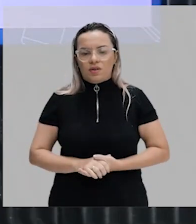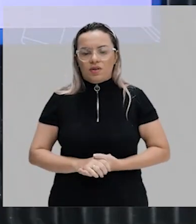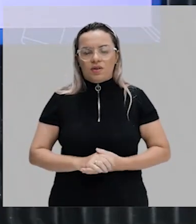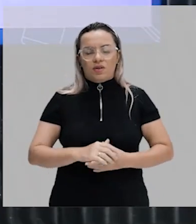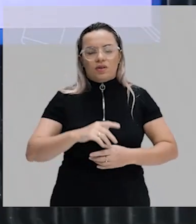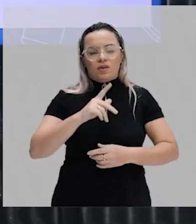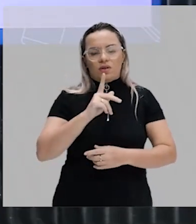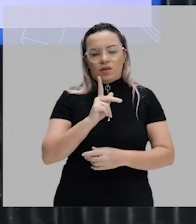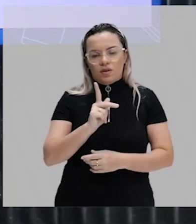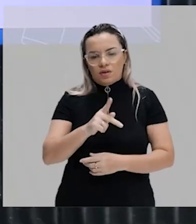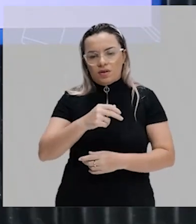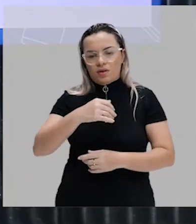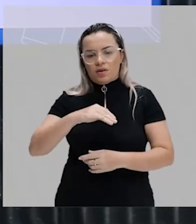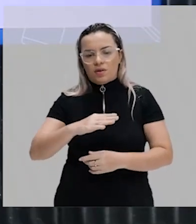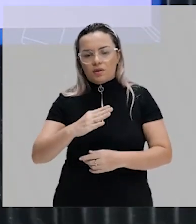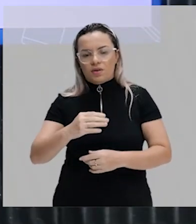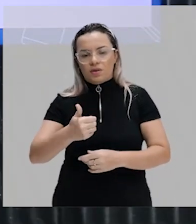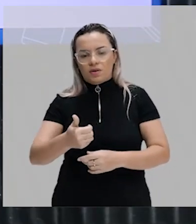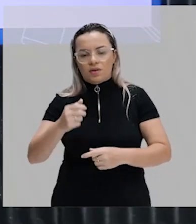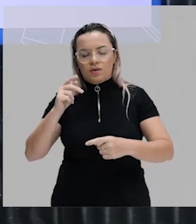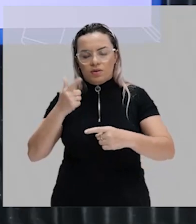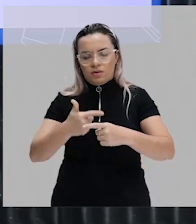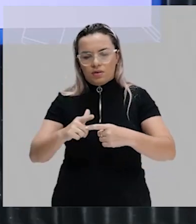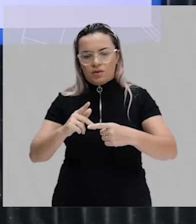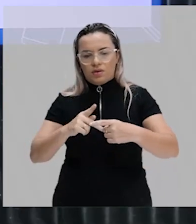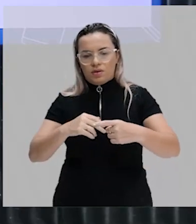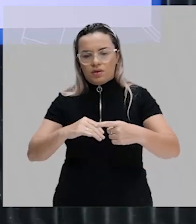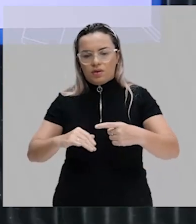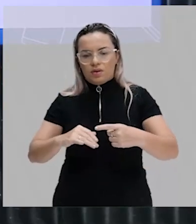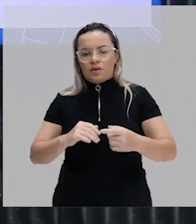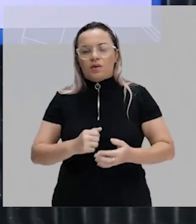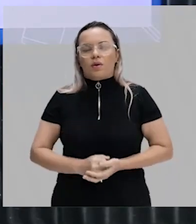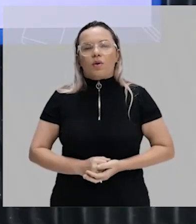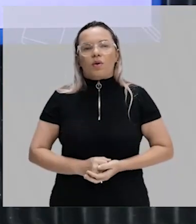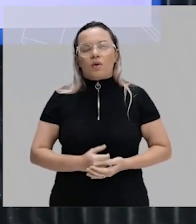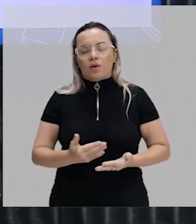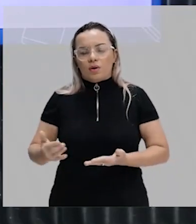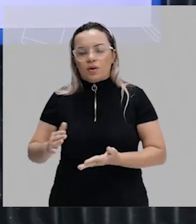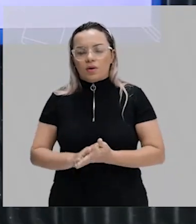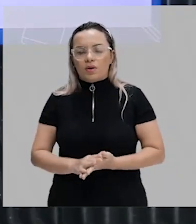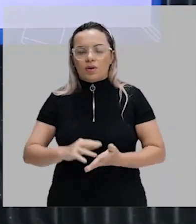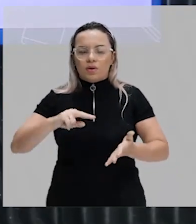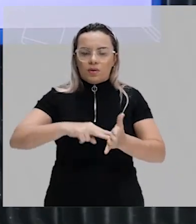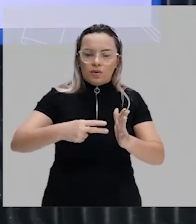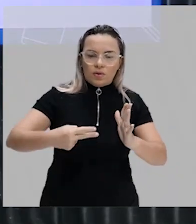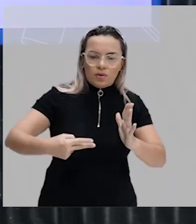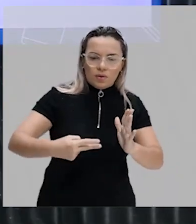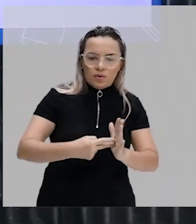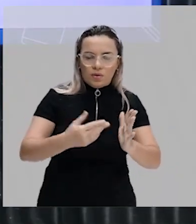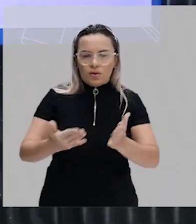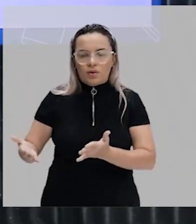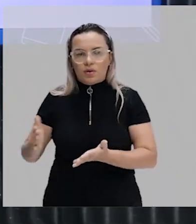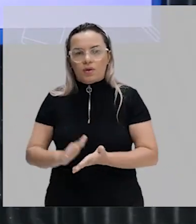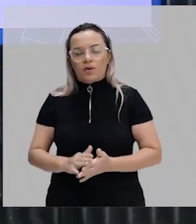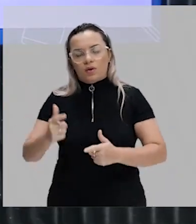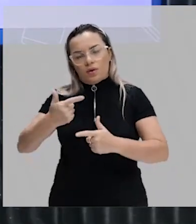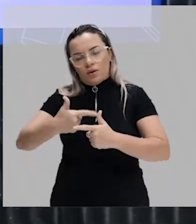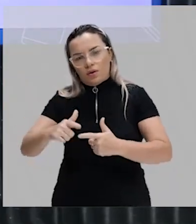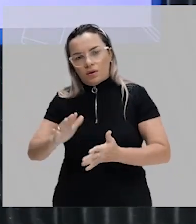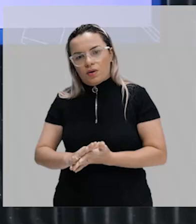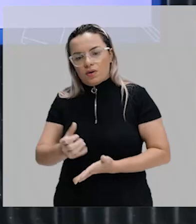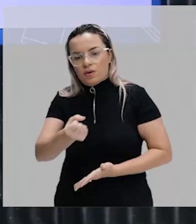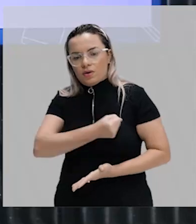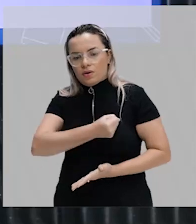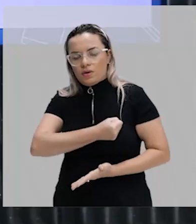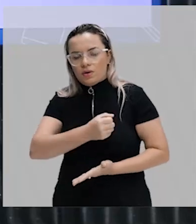E olha logo embaixo. PIB1 dividido por R2. Significa dizer que essa divisão aqui numérica está multiplicada